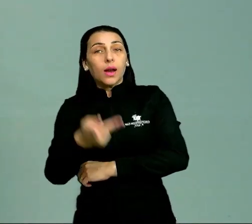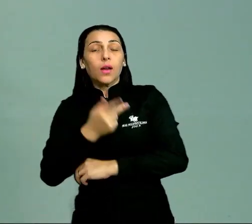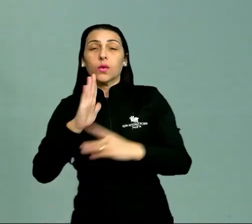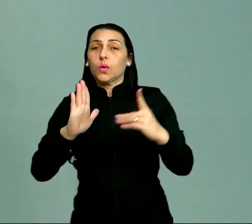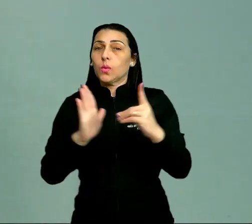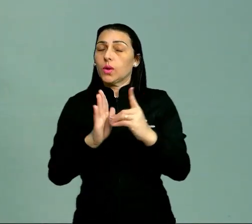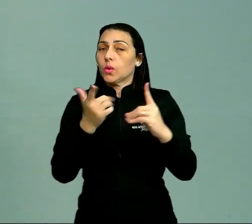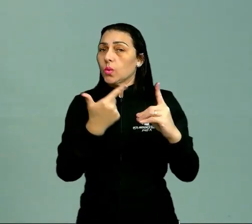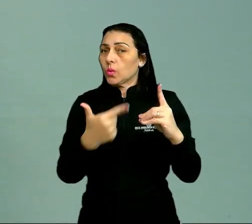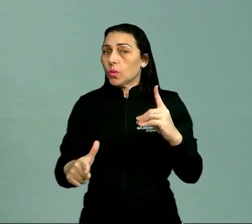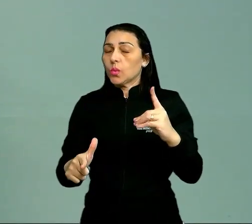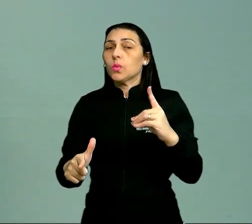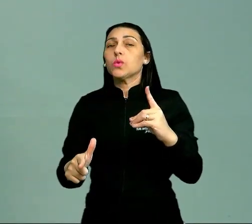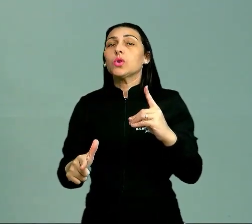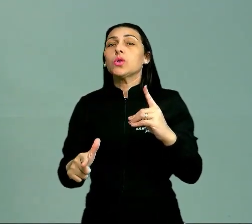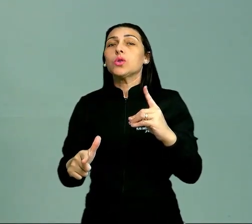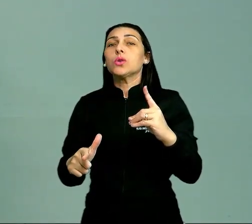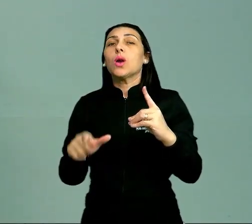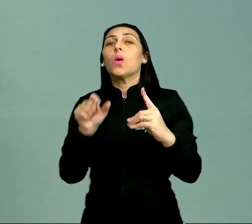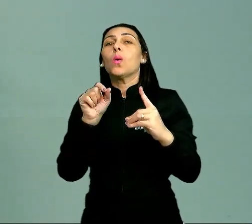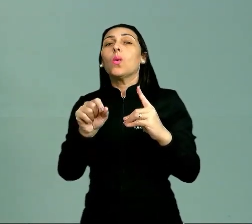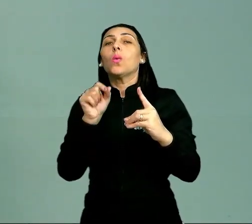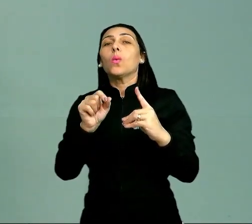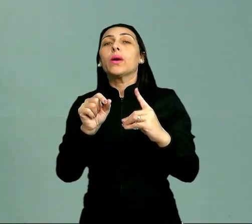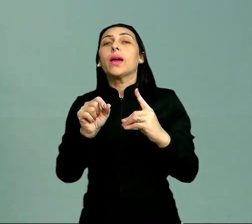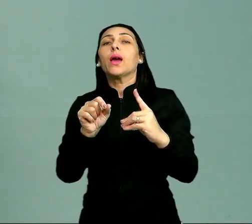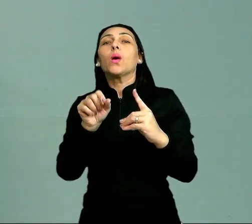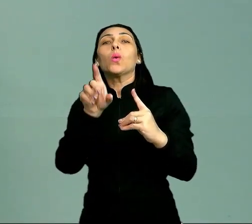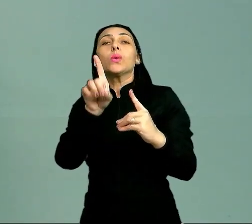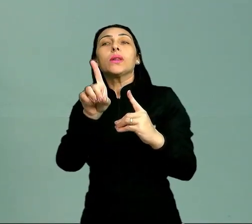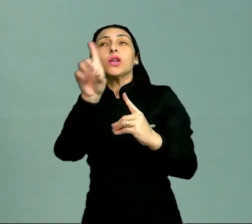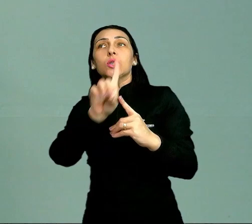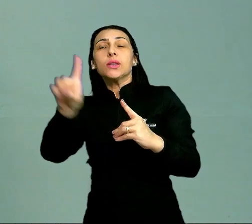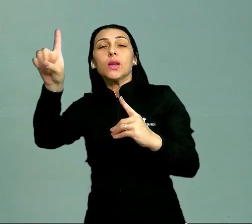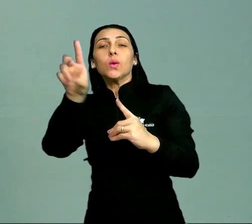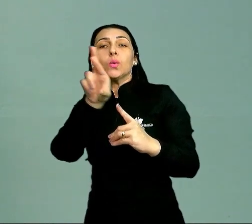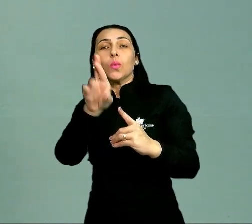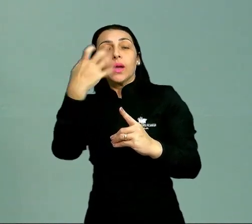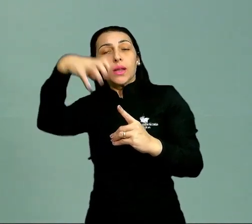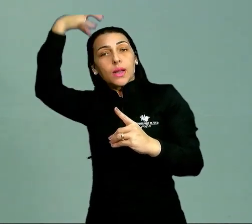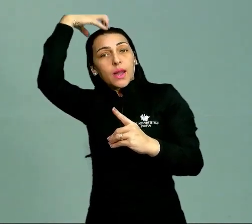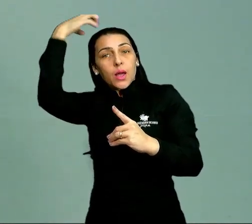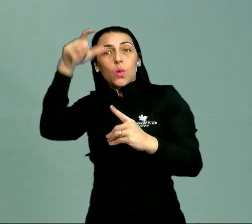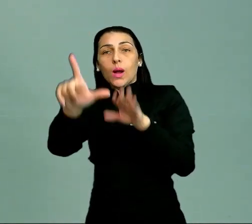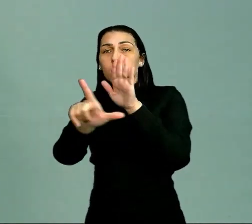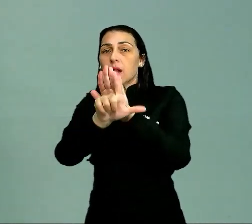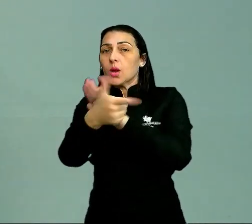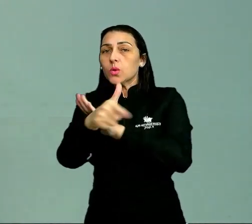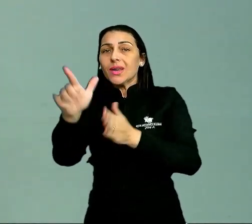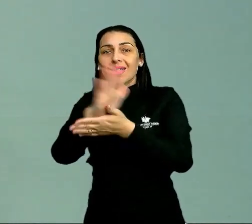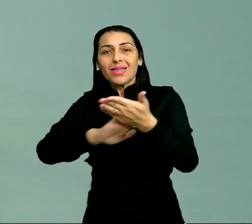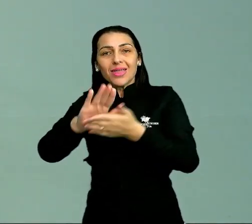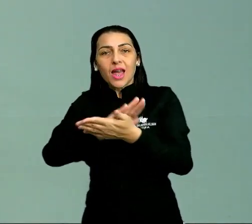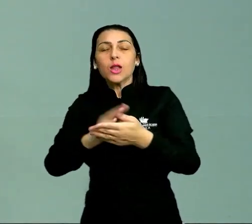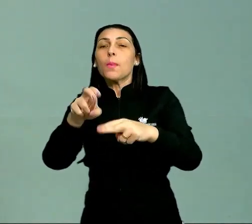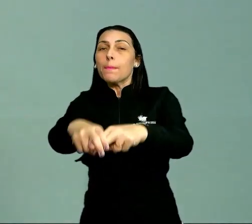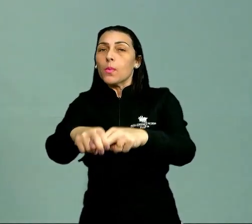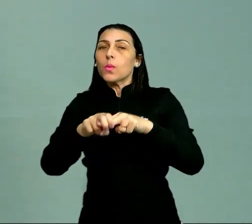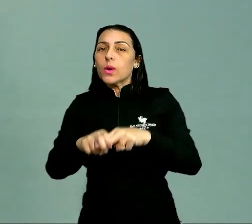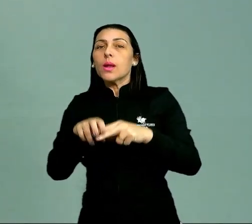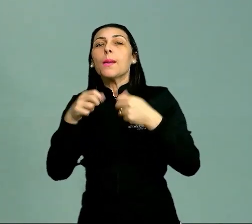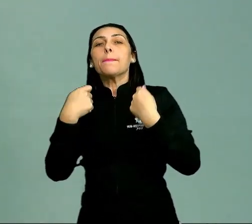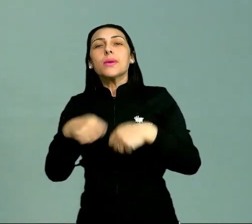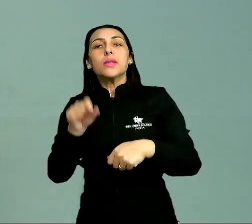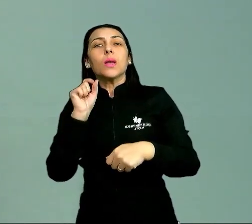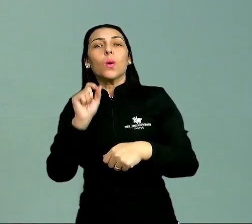o índio não tinha o D de Deus, o R de rei e o L de lei. Por isso, eles deviam ser subjugados. De